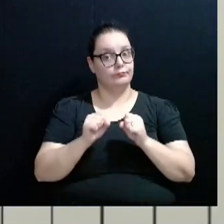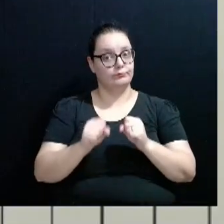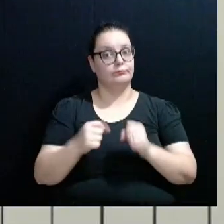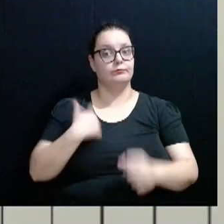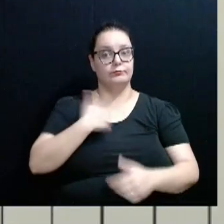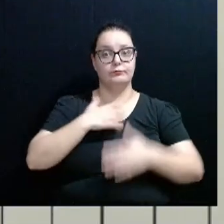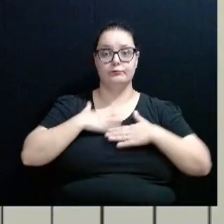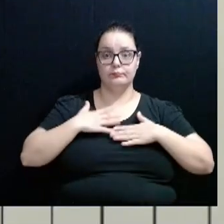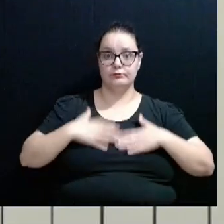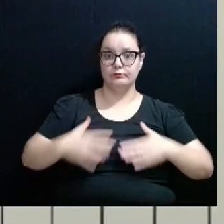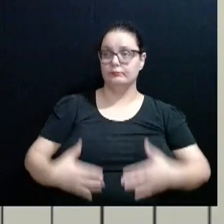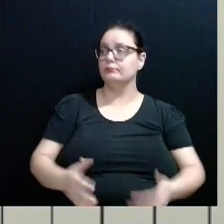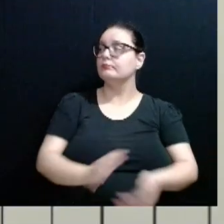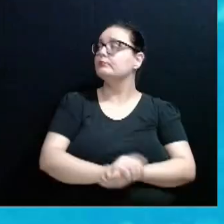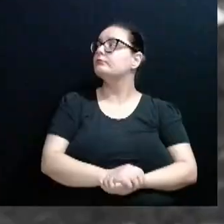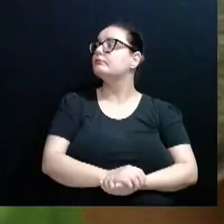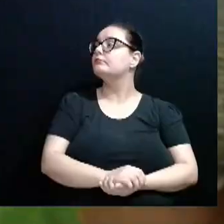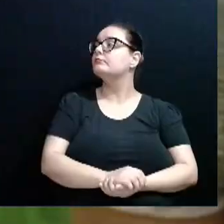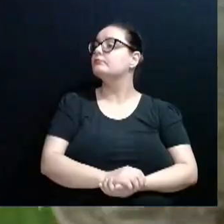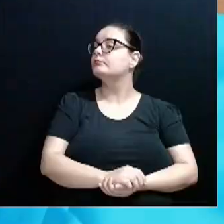organismo.